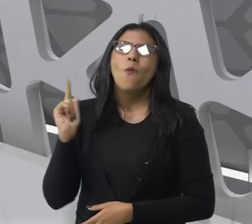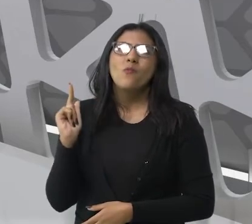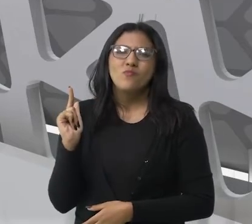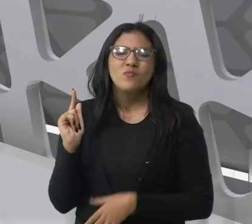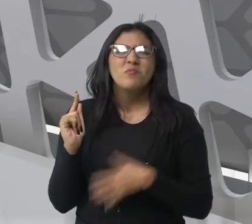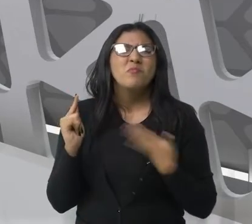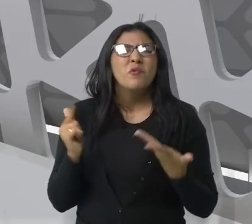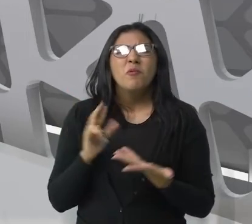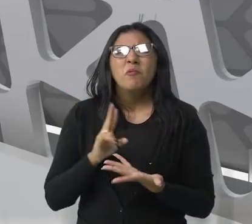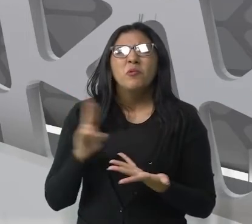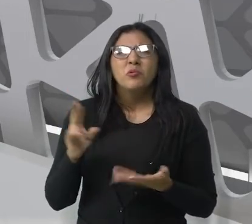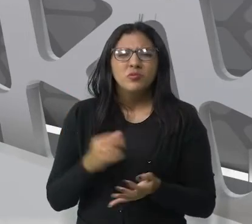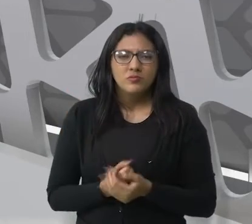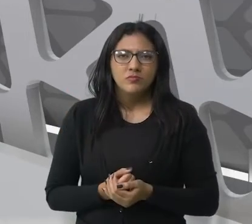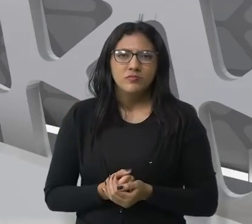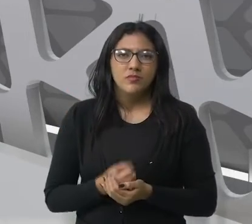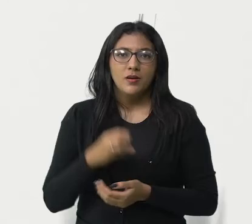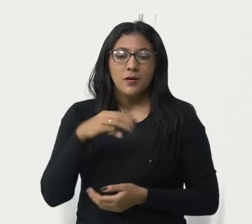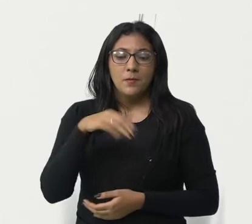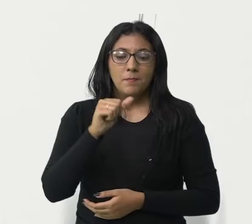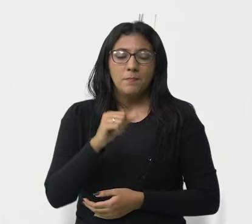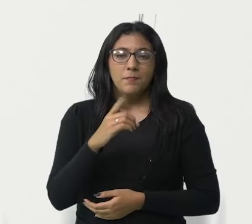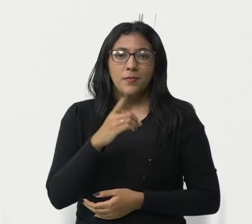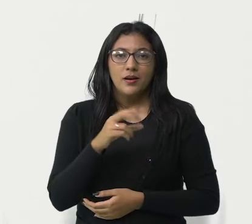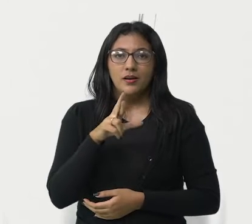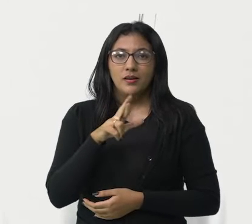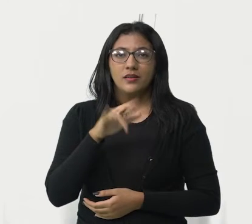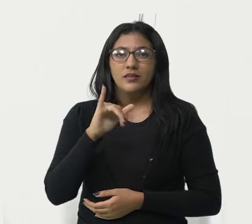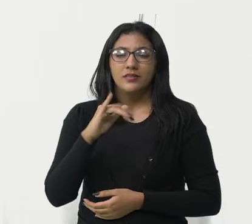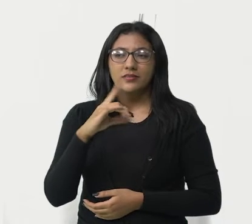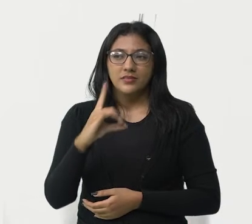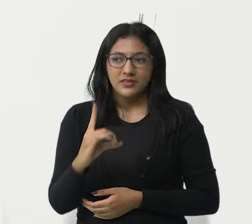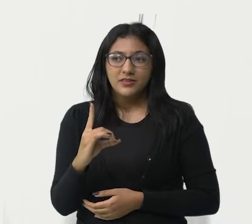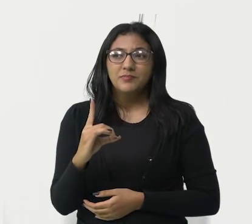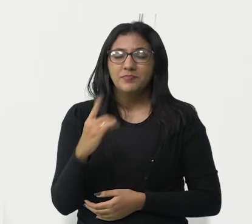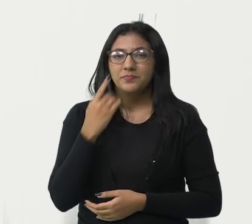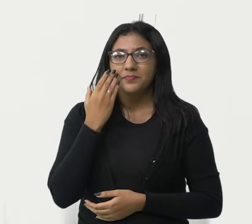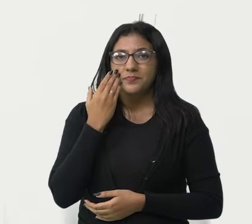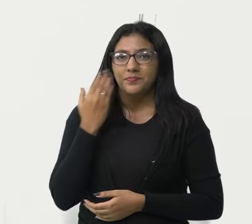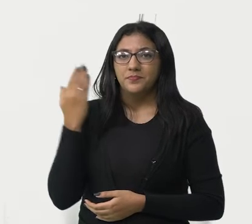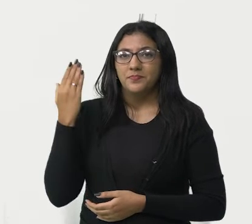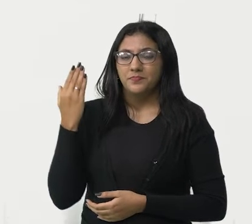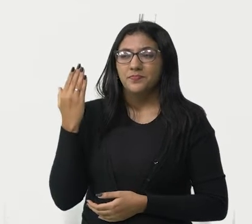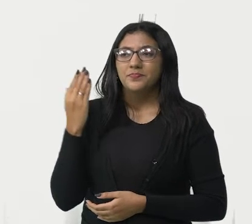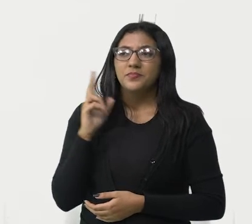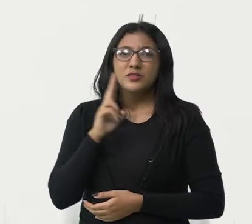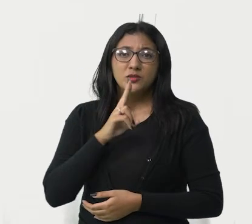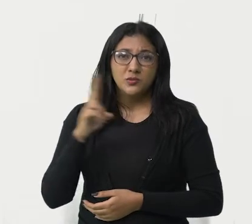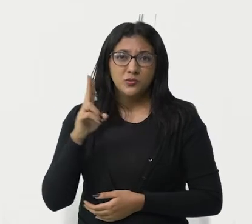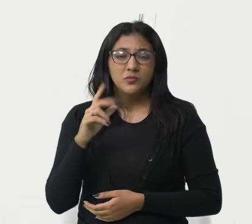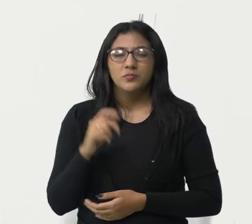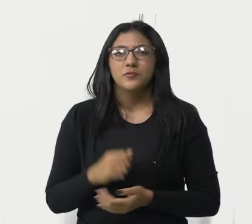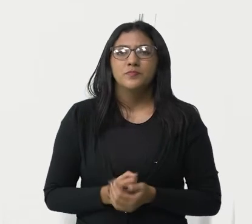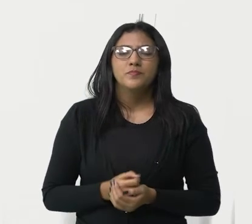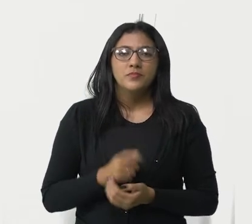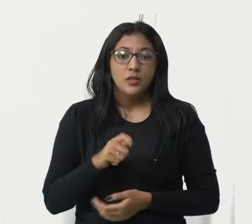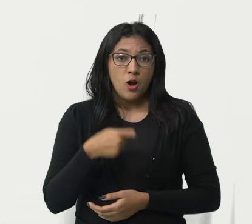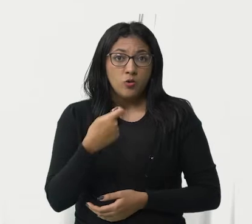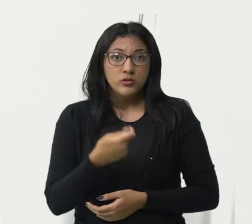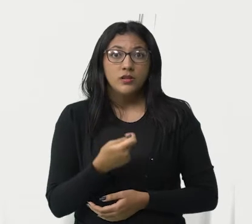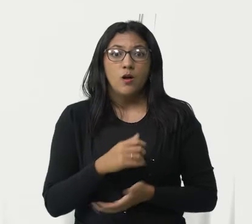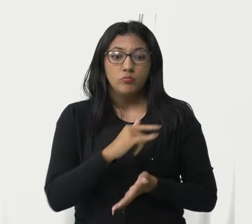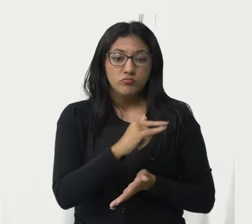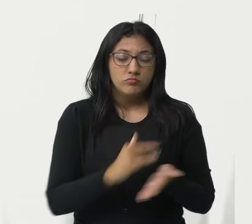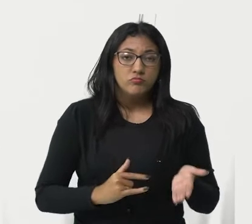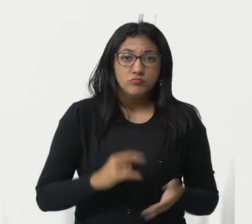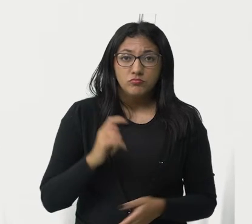o Tratado de Madrid, tá? Esse tratado, gente, foi um dos mais importantes para Portugal e Espanha,